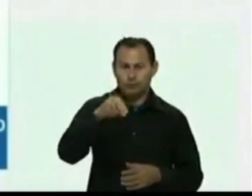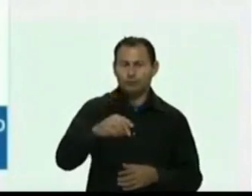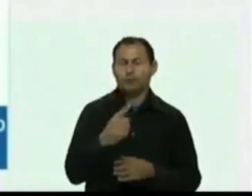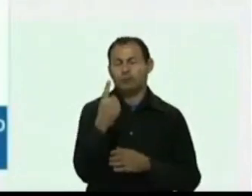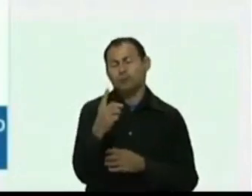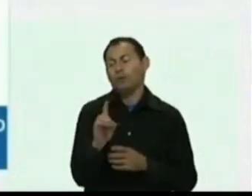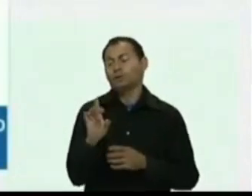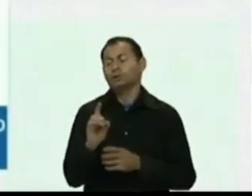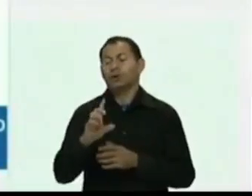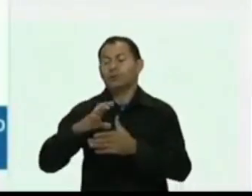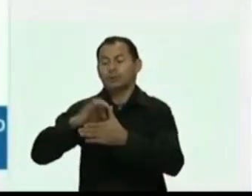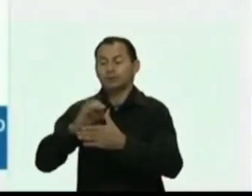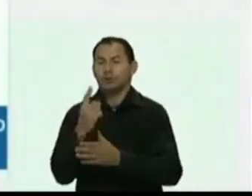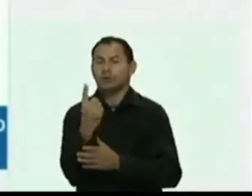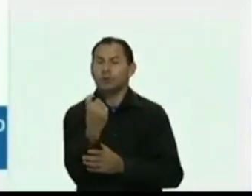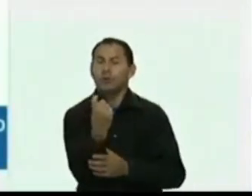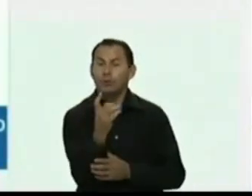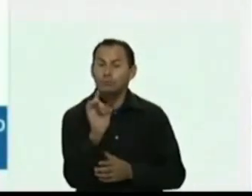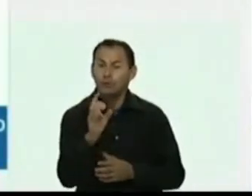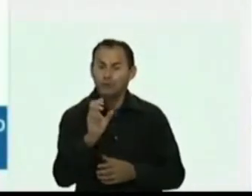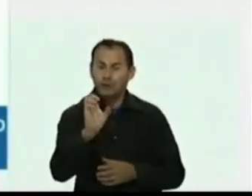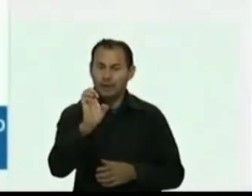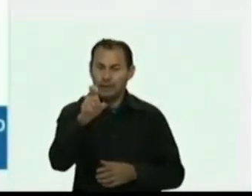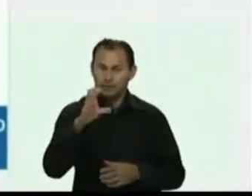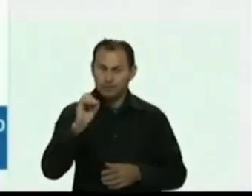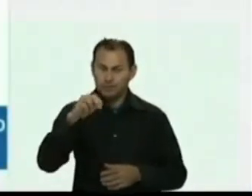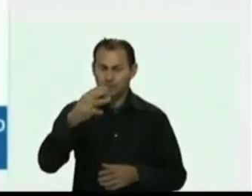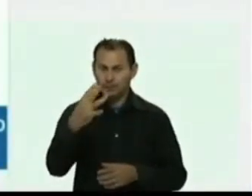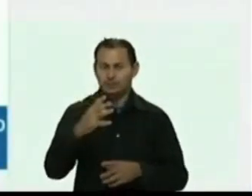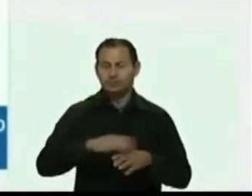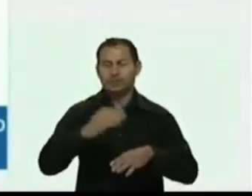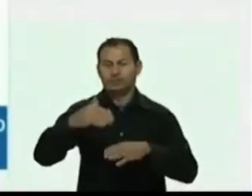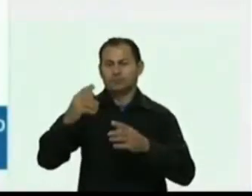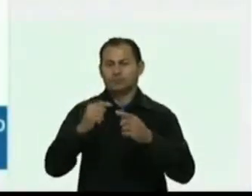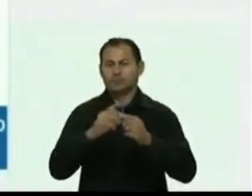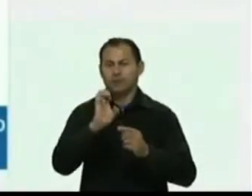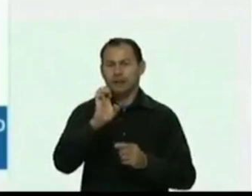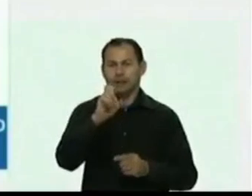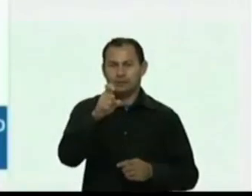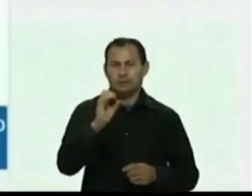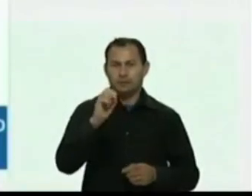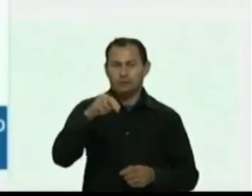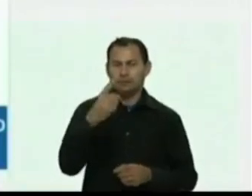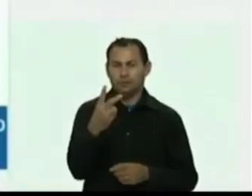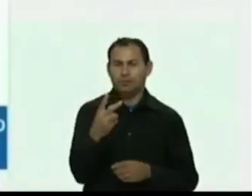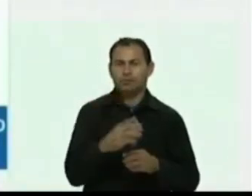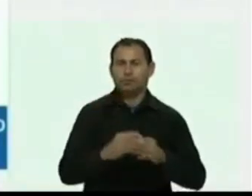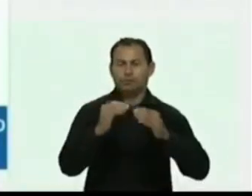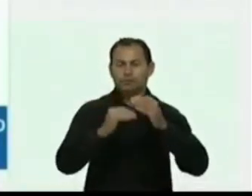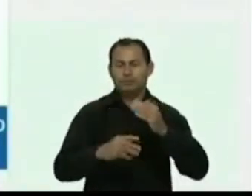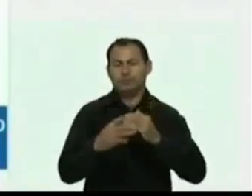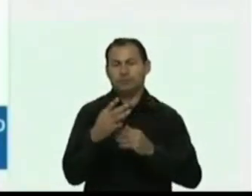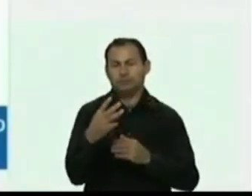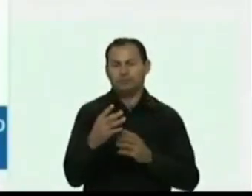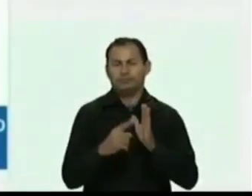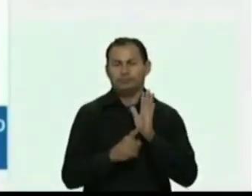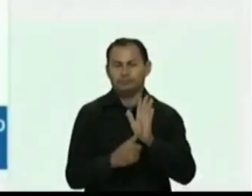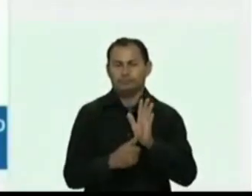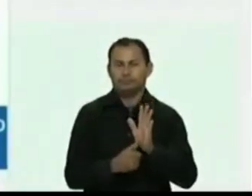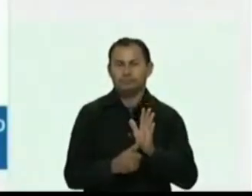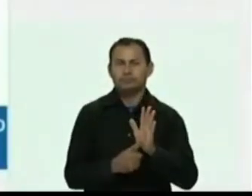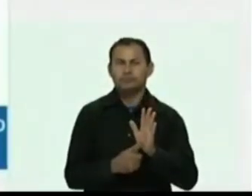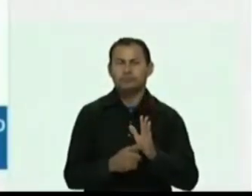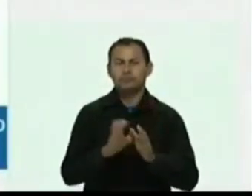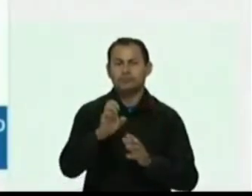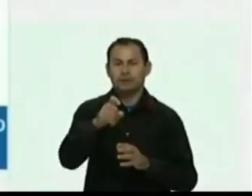com o exon 2, outra só com o exon 3, ou com as combinações. Então, uma com exon 1 e 2 e outra aqui embaixo, como está mostrado